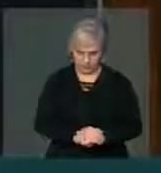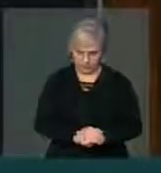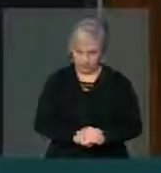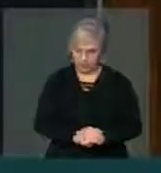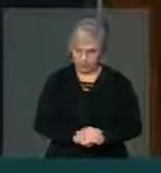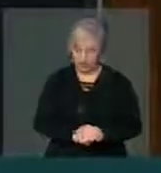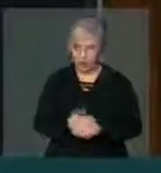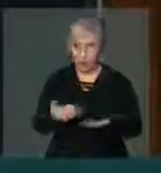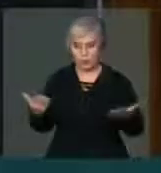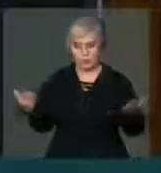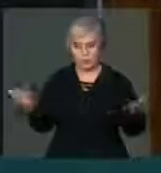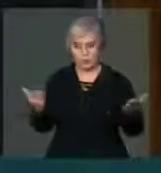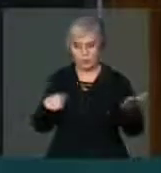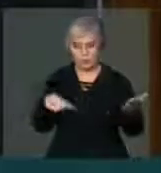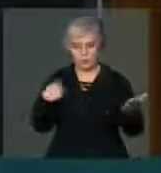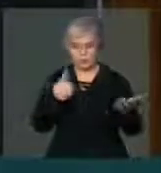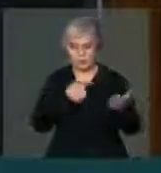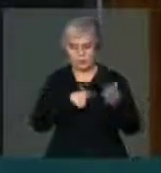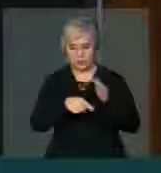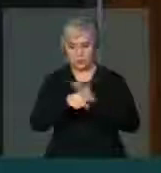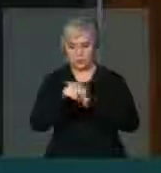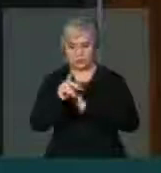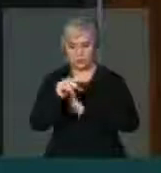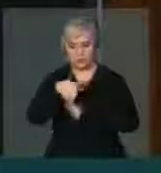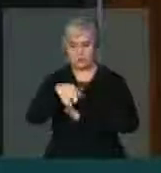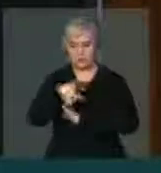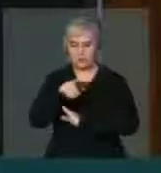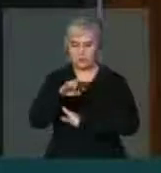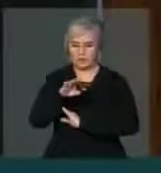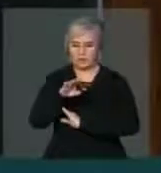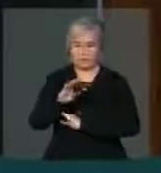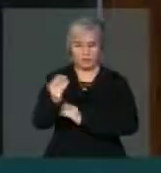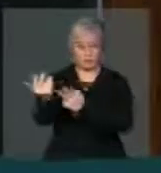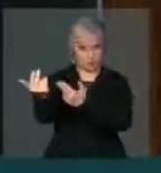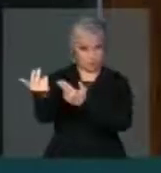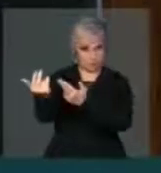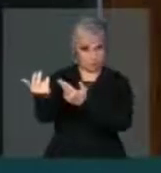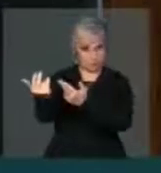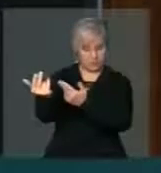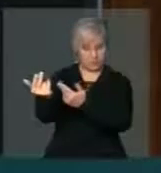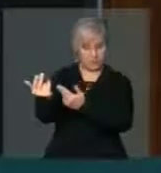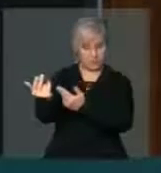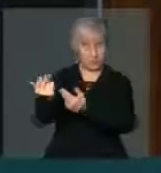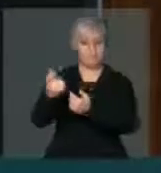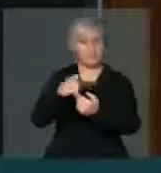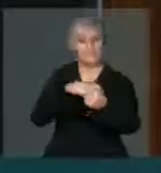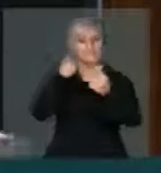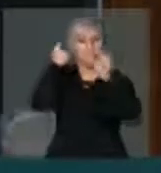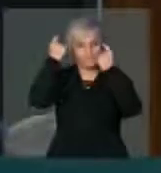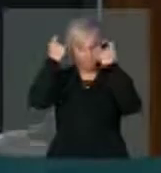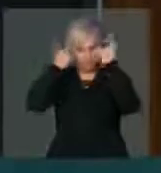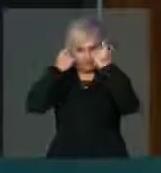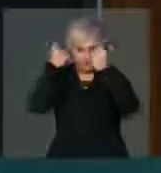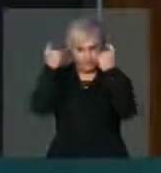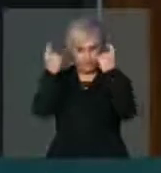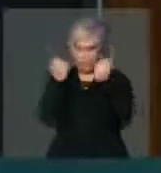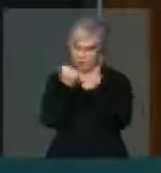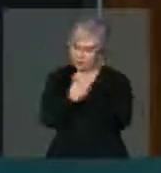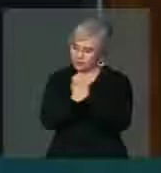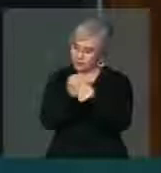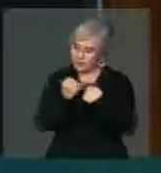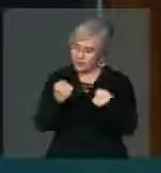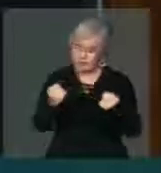hoje, nós do PMDB, assim como Vossa Excelência, temos uma preocupação